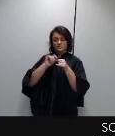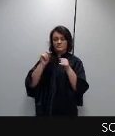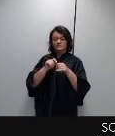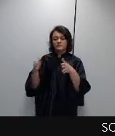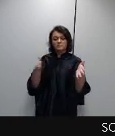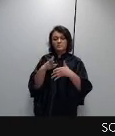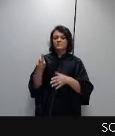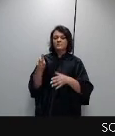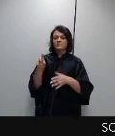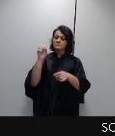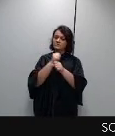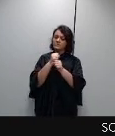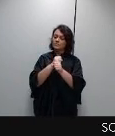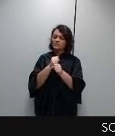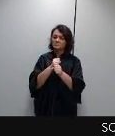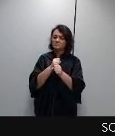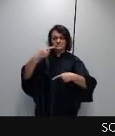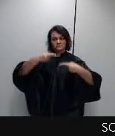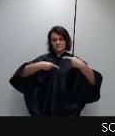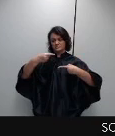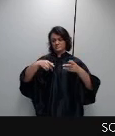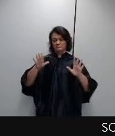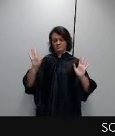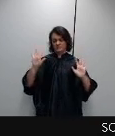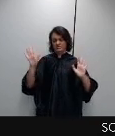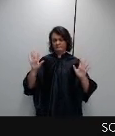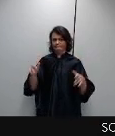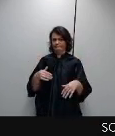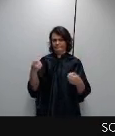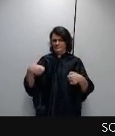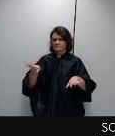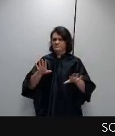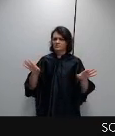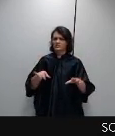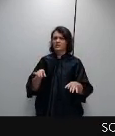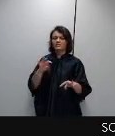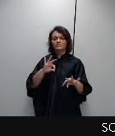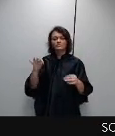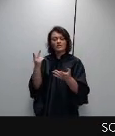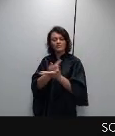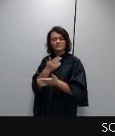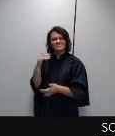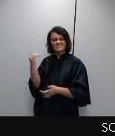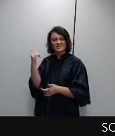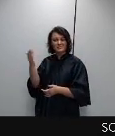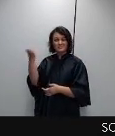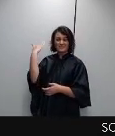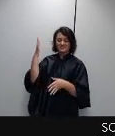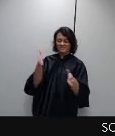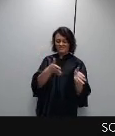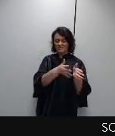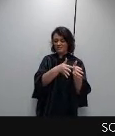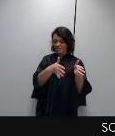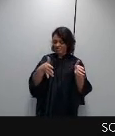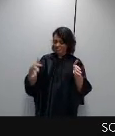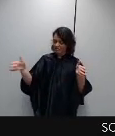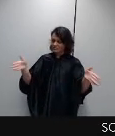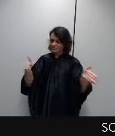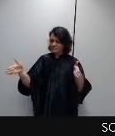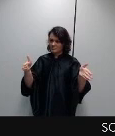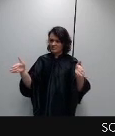não tem o que se discutir isso aí é ser indubitável é para aquelas situações em que ainda estava um curso o prazo então